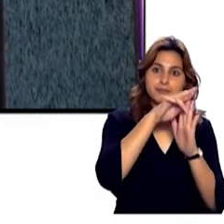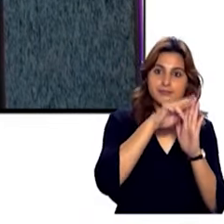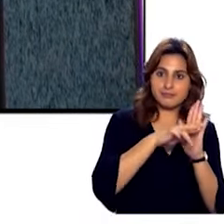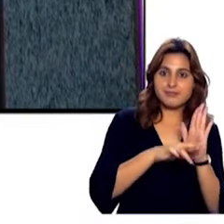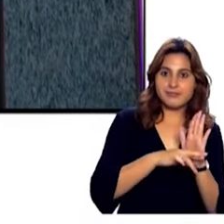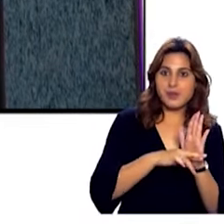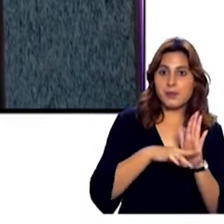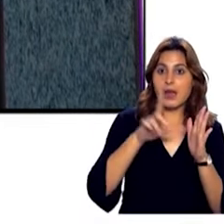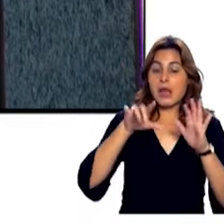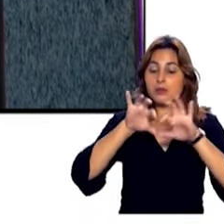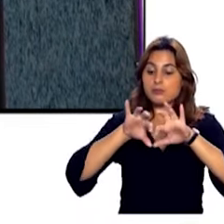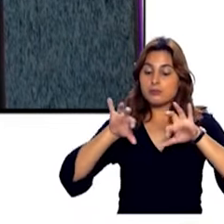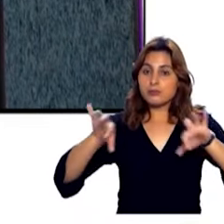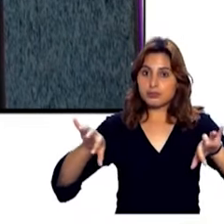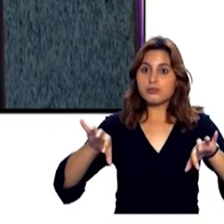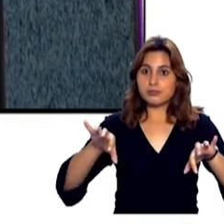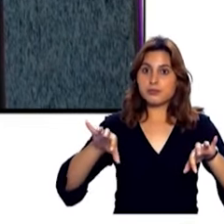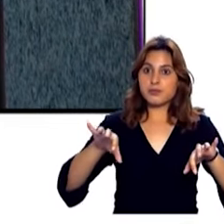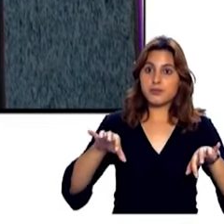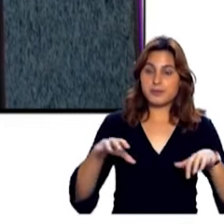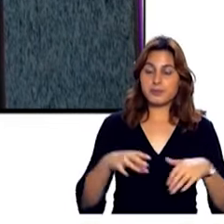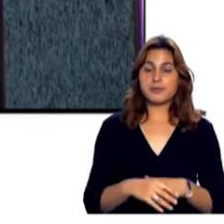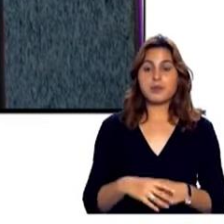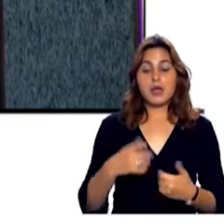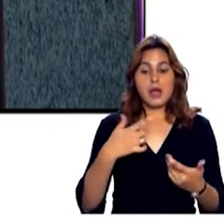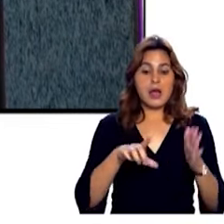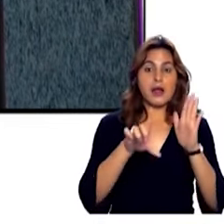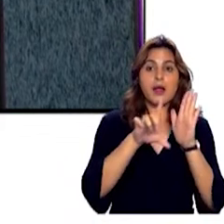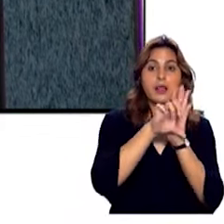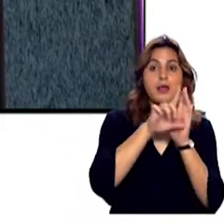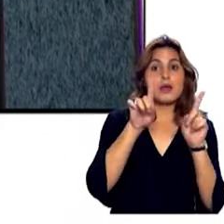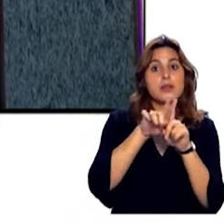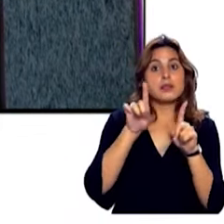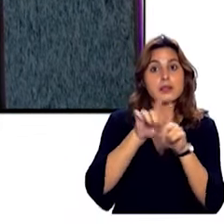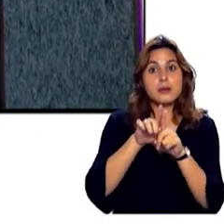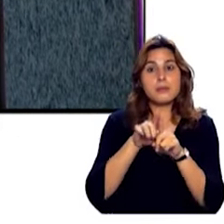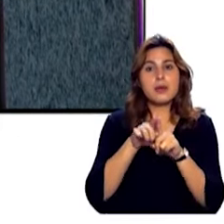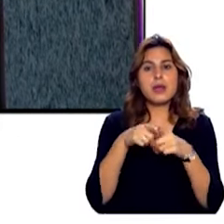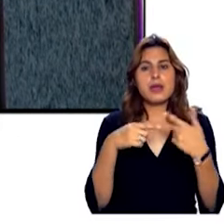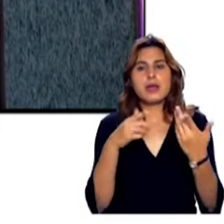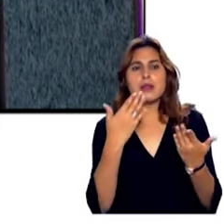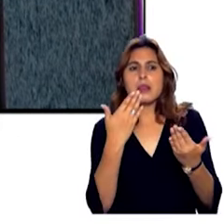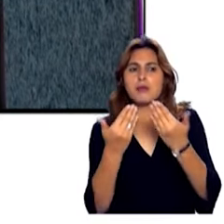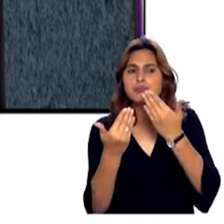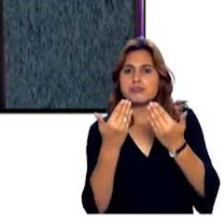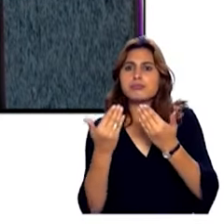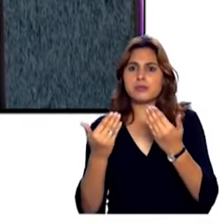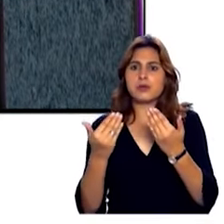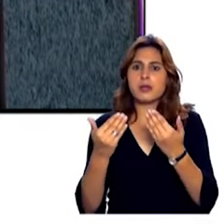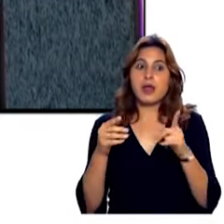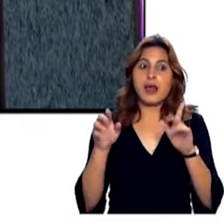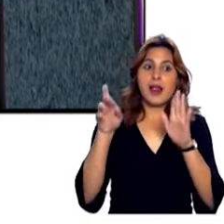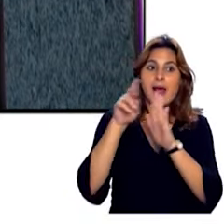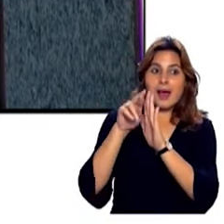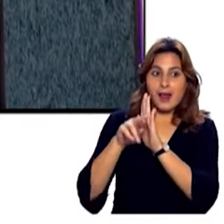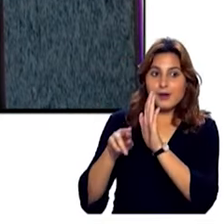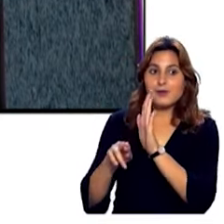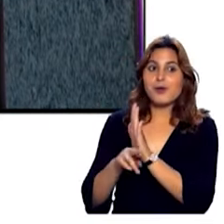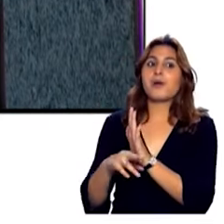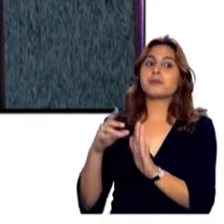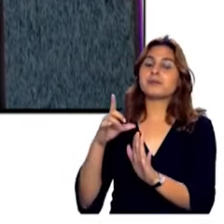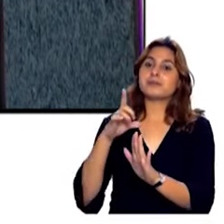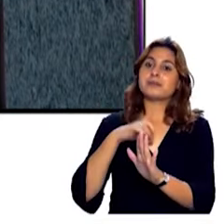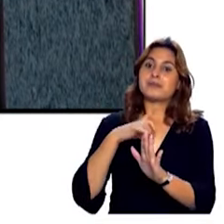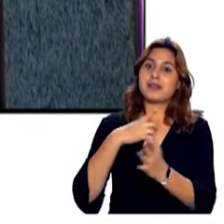a disposição Ou seja a lei e a Interpretação a norma como fala em Norma